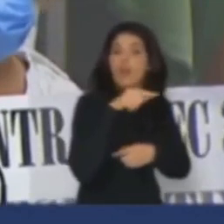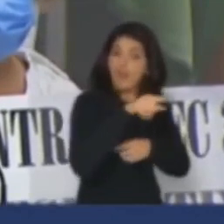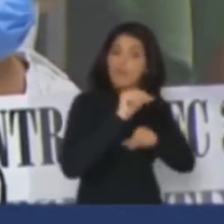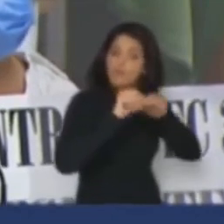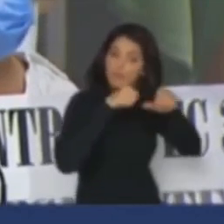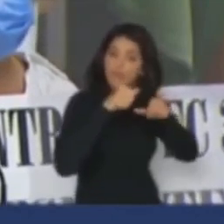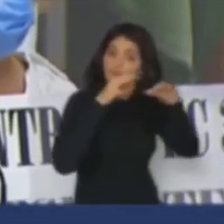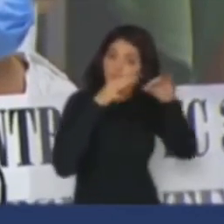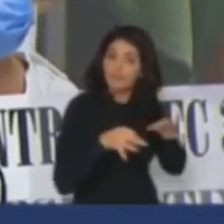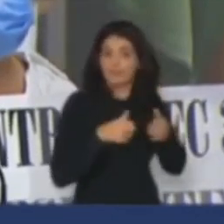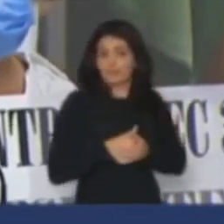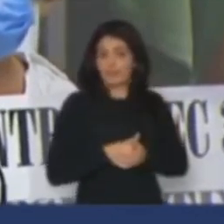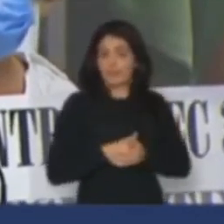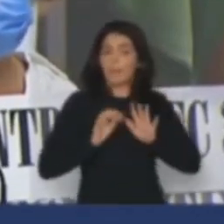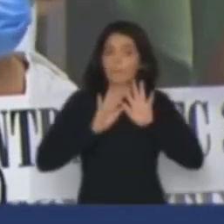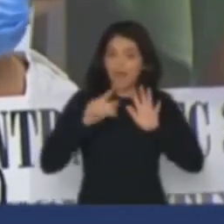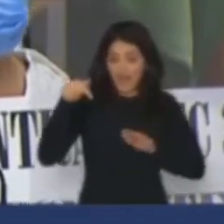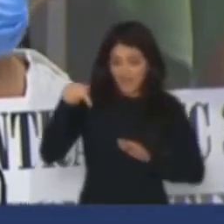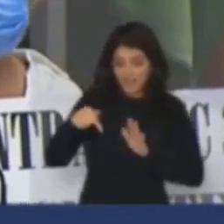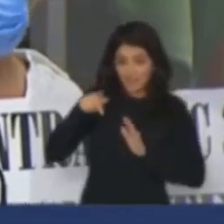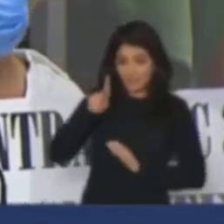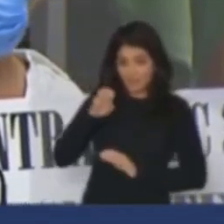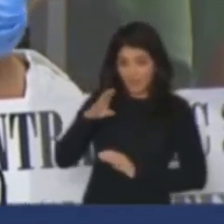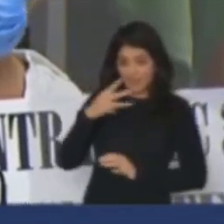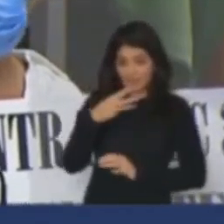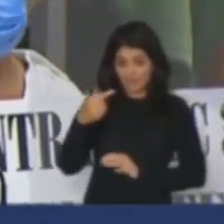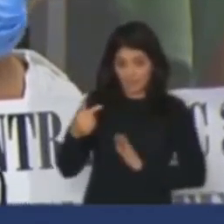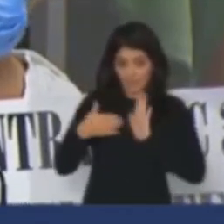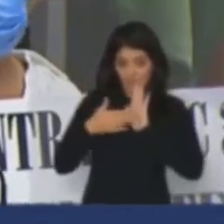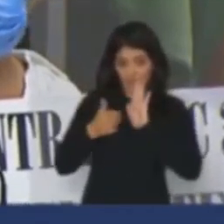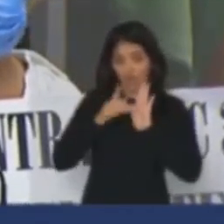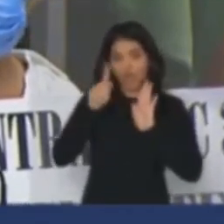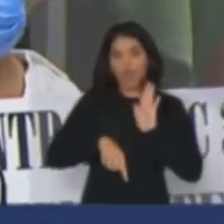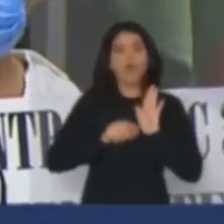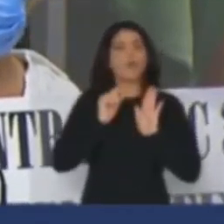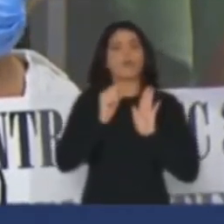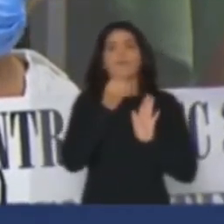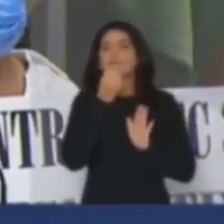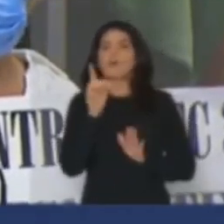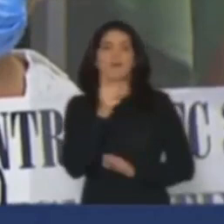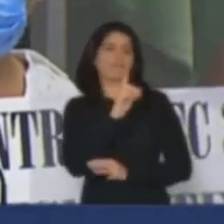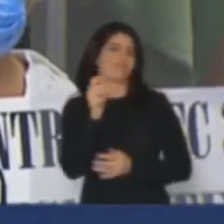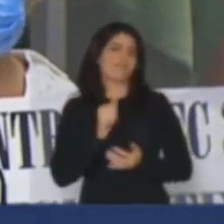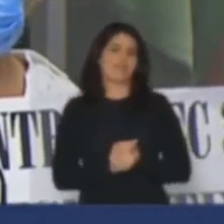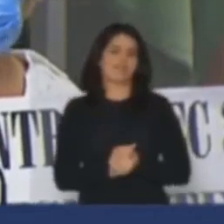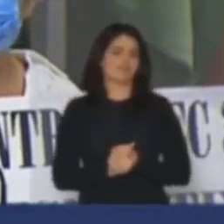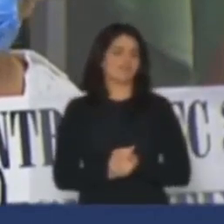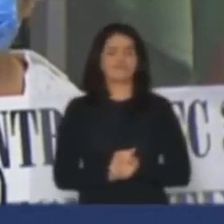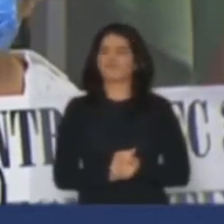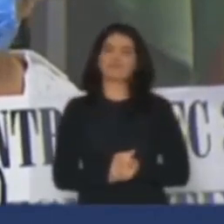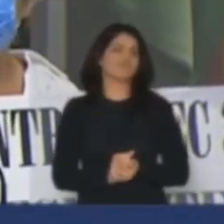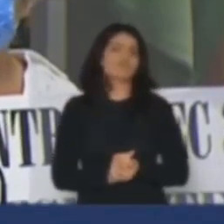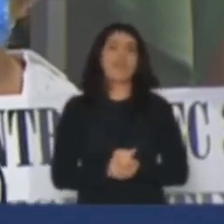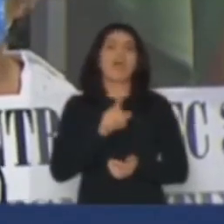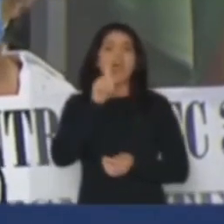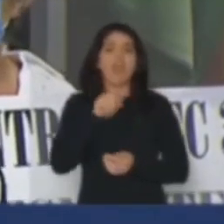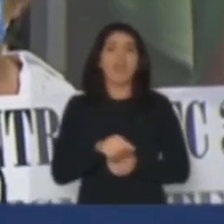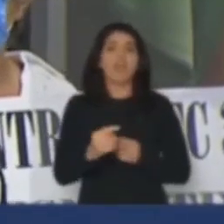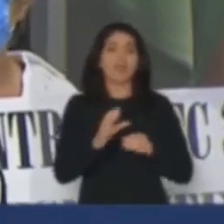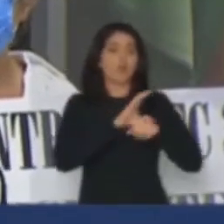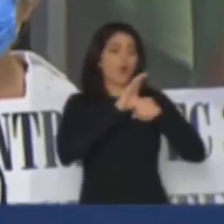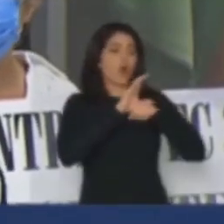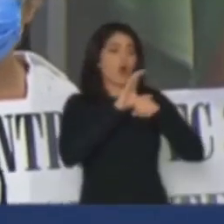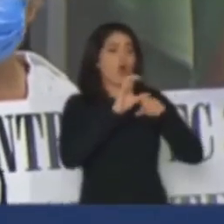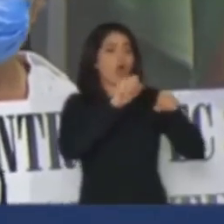reforma. Mas neste caso, essa desconstrução, ela é muito clara e estão desmanchando a Constituição